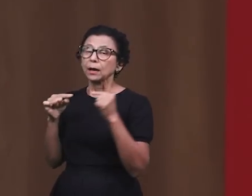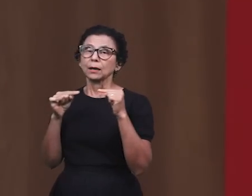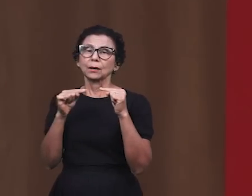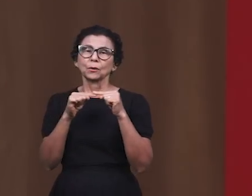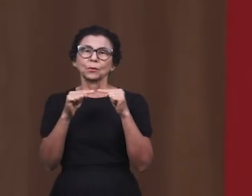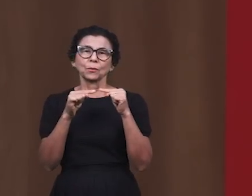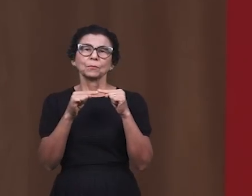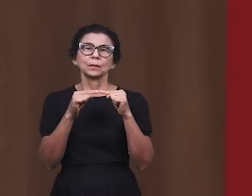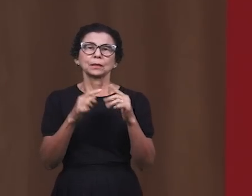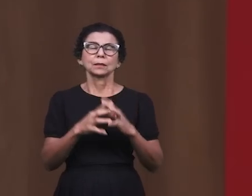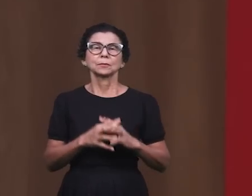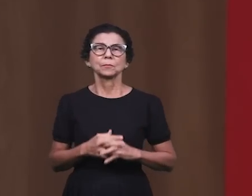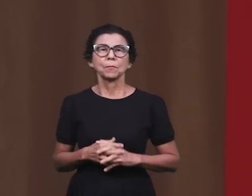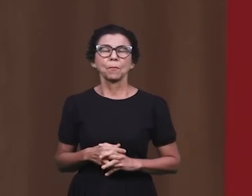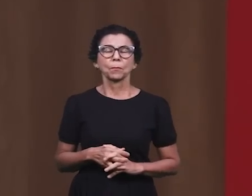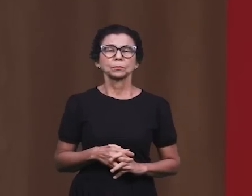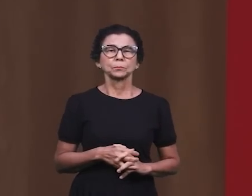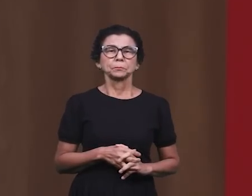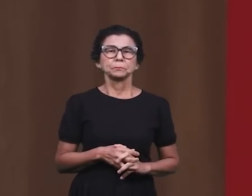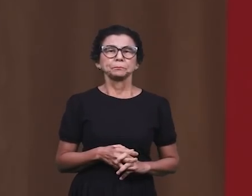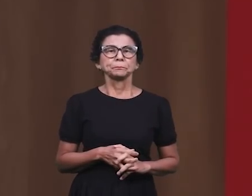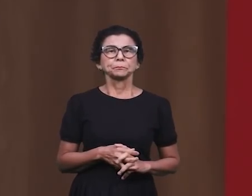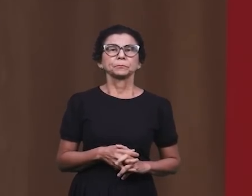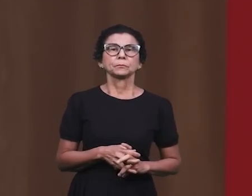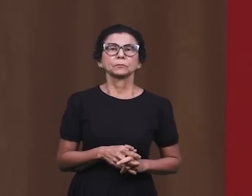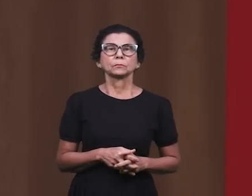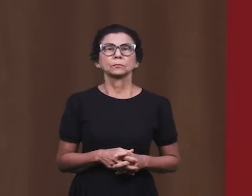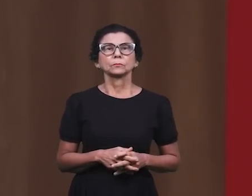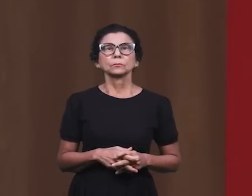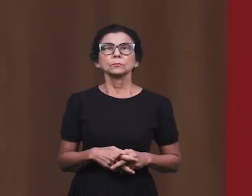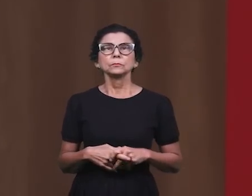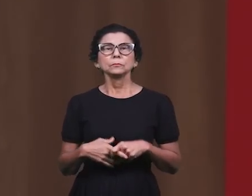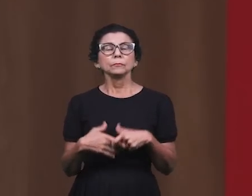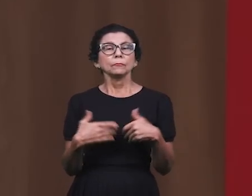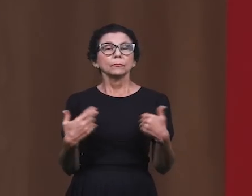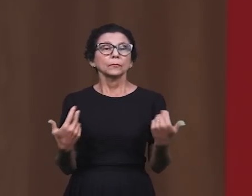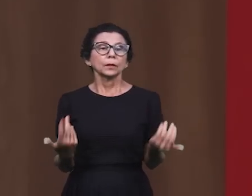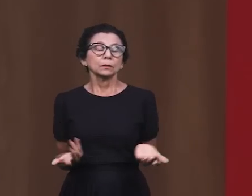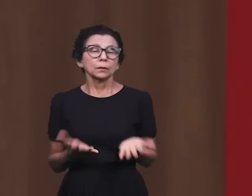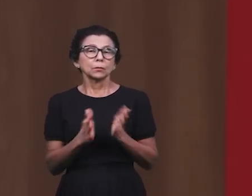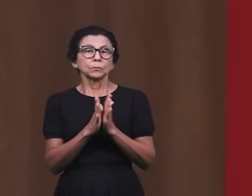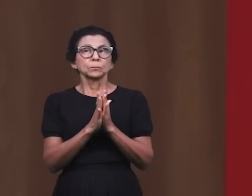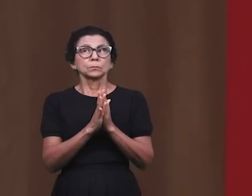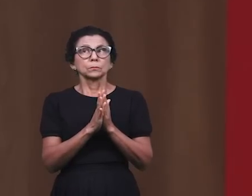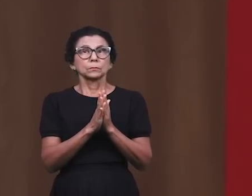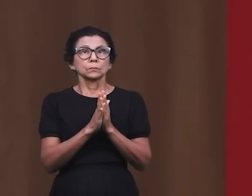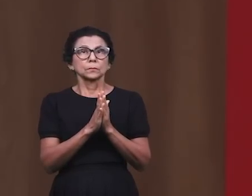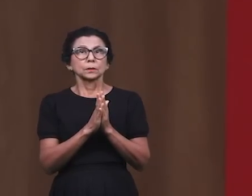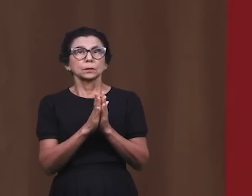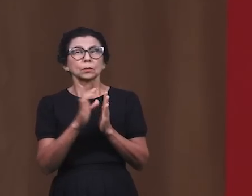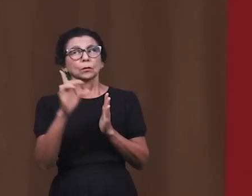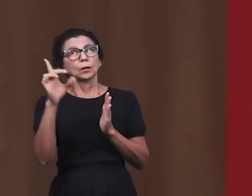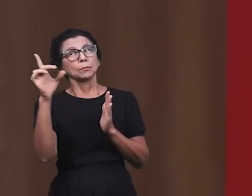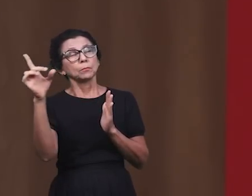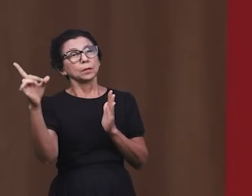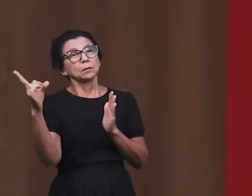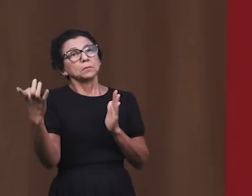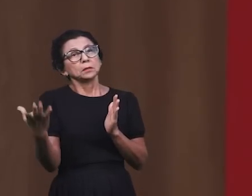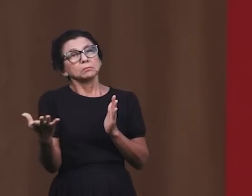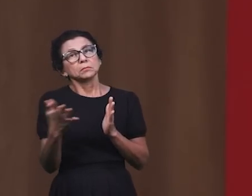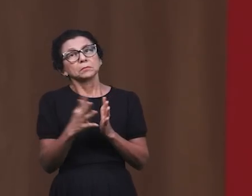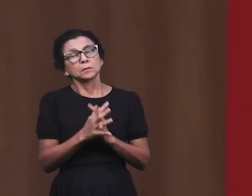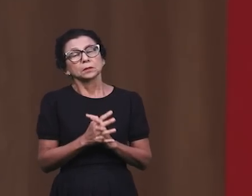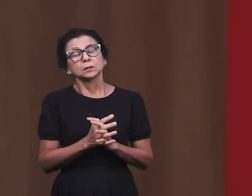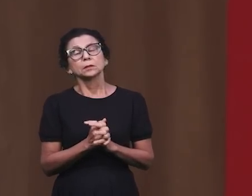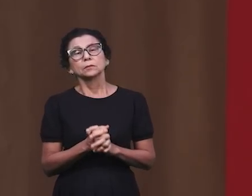que ela vai dizer se o louvor é ou não, né? Se ele é agradável